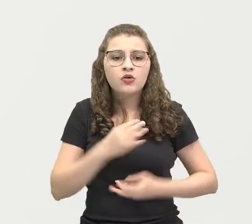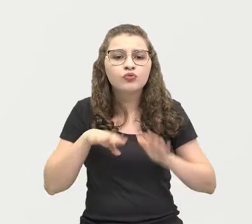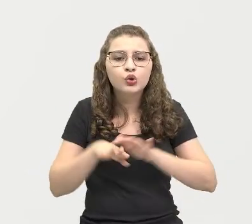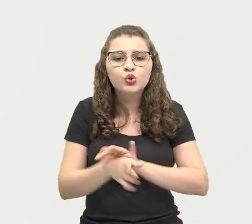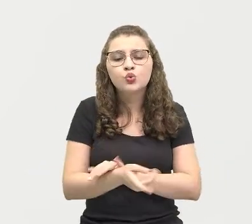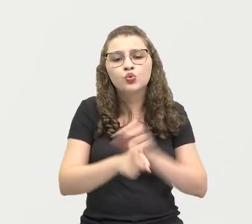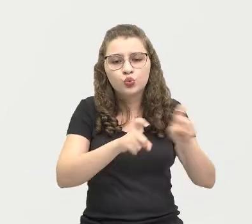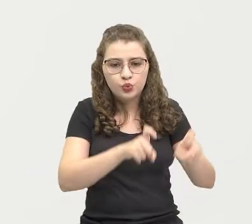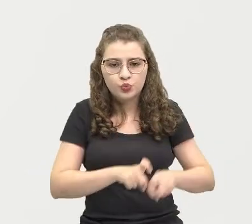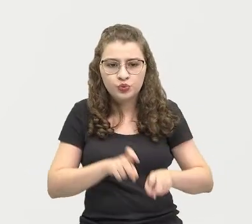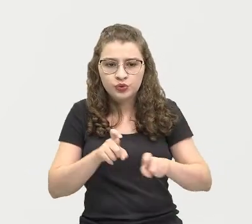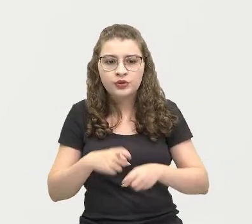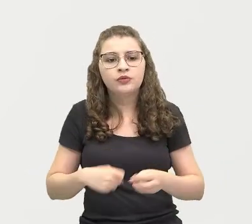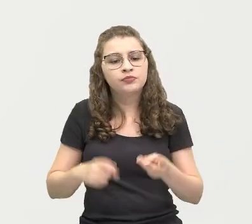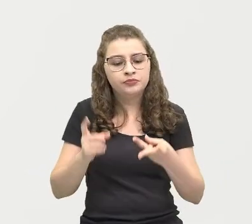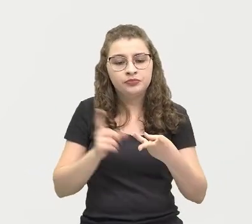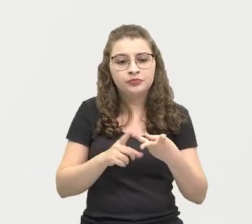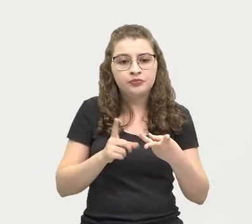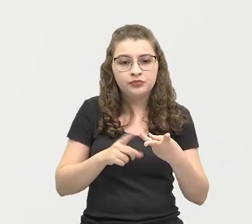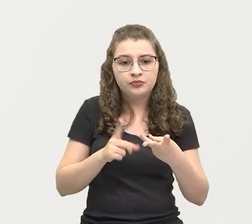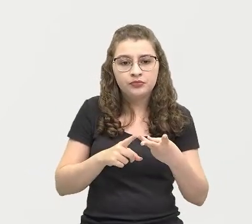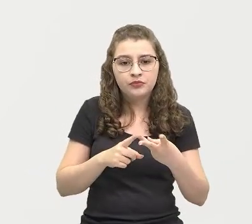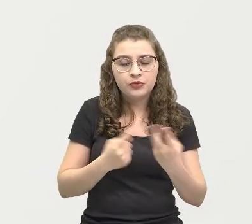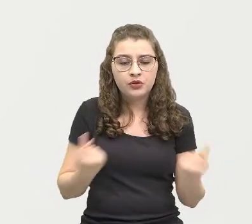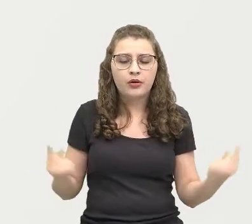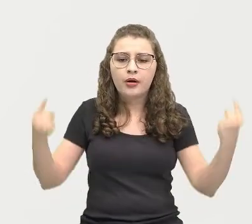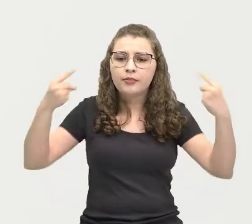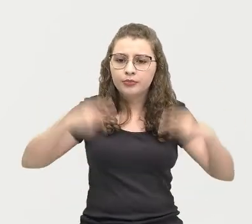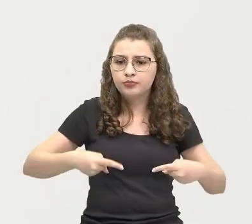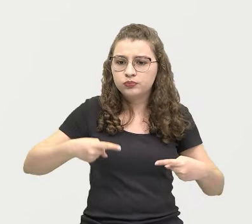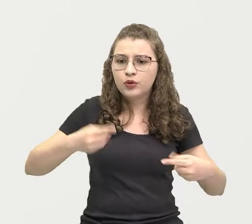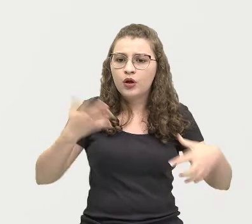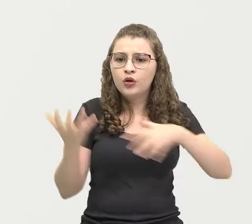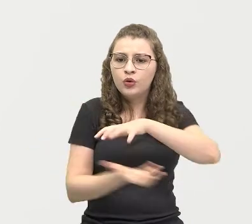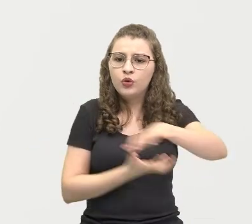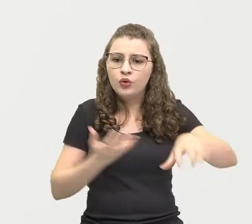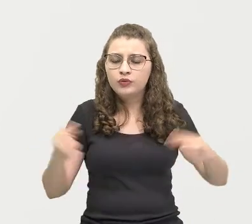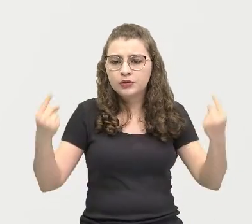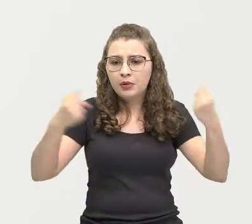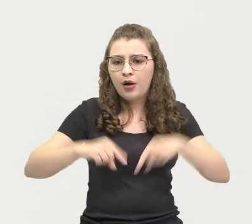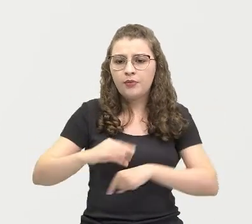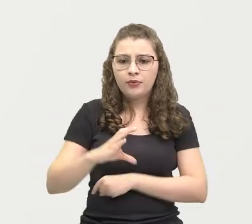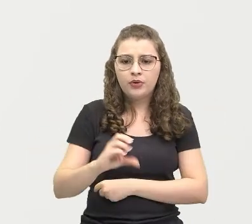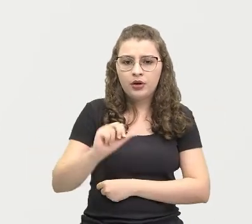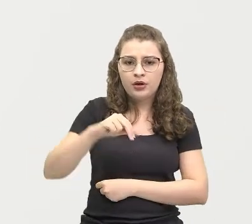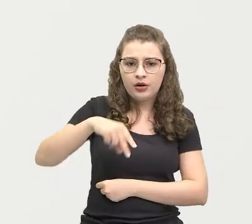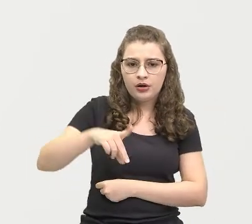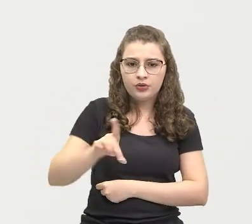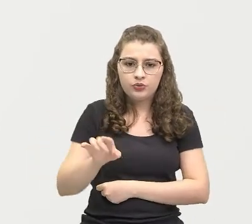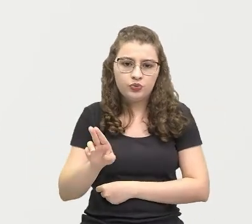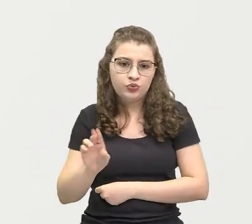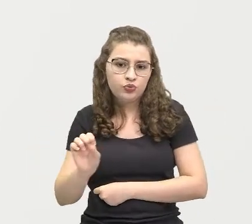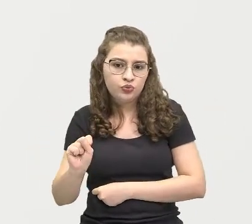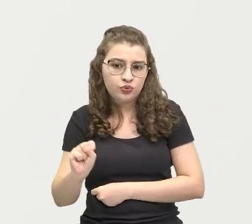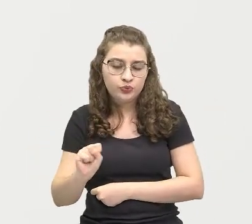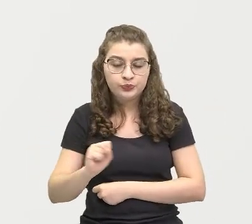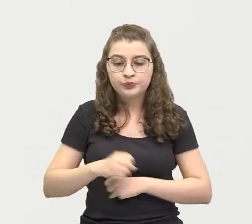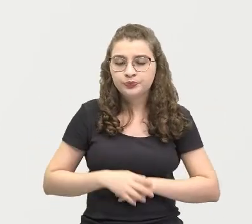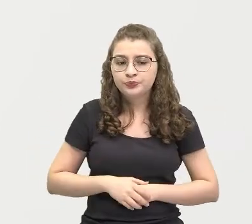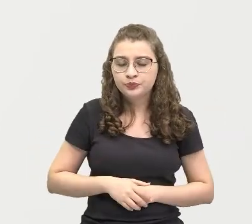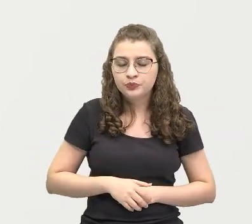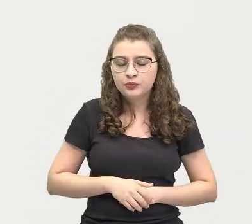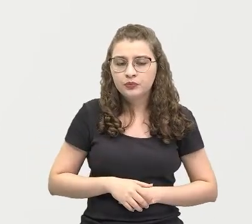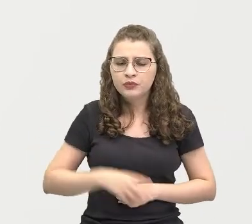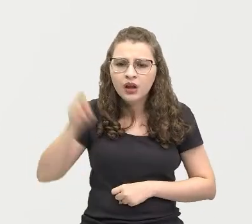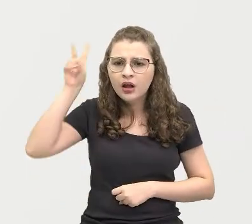costumes do sertão, do sertanejo. E a luta, que é a guerra final lá na destruição de Canudos. Lembram quando eu falei